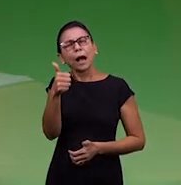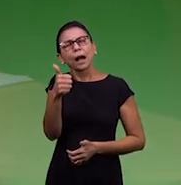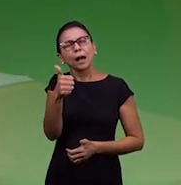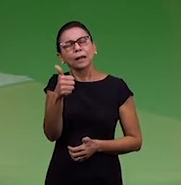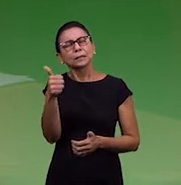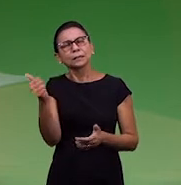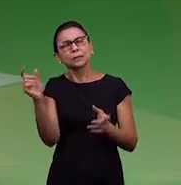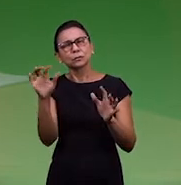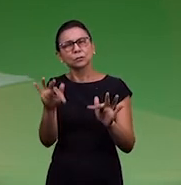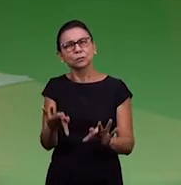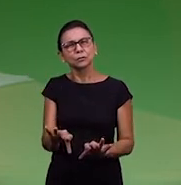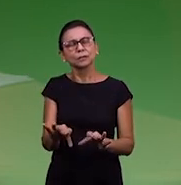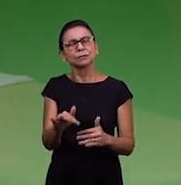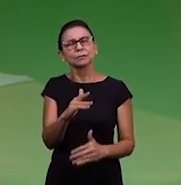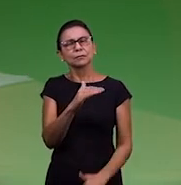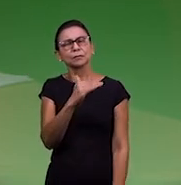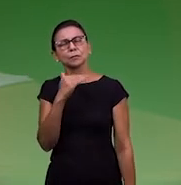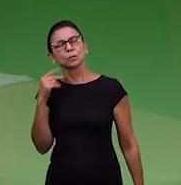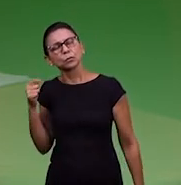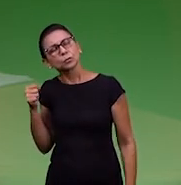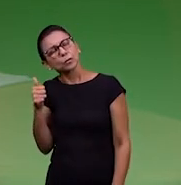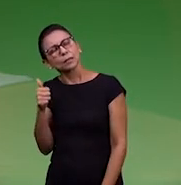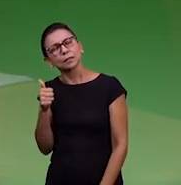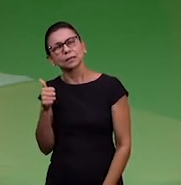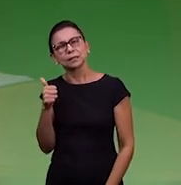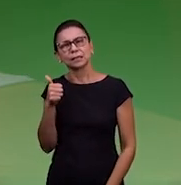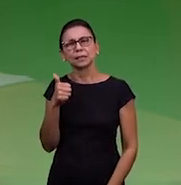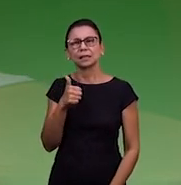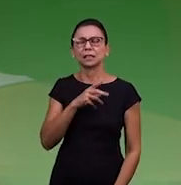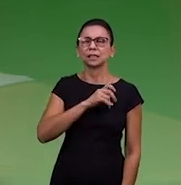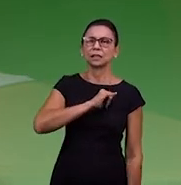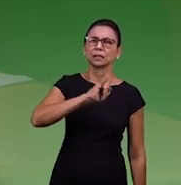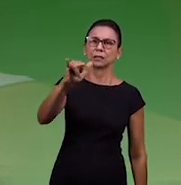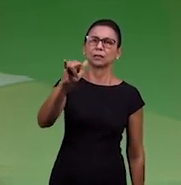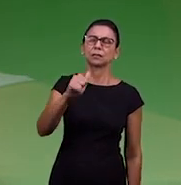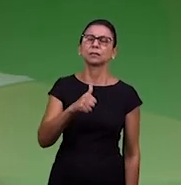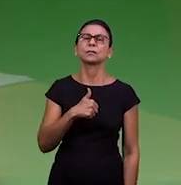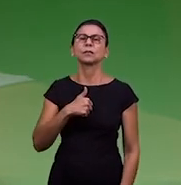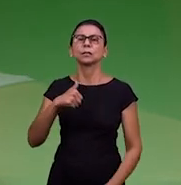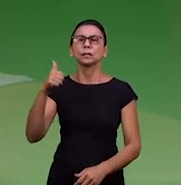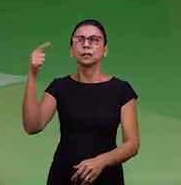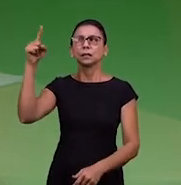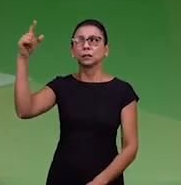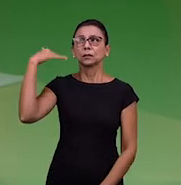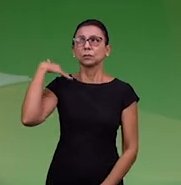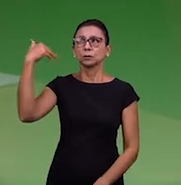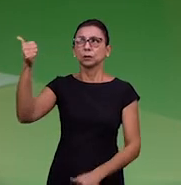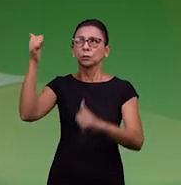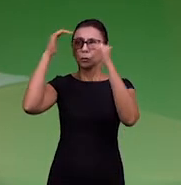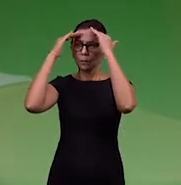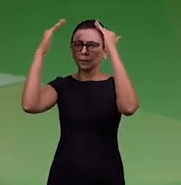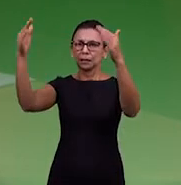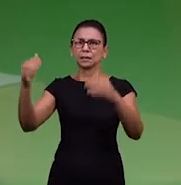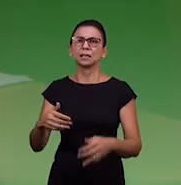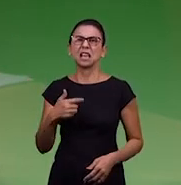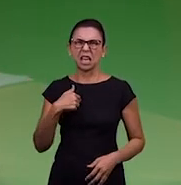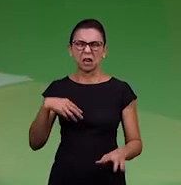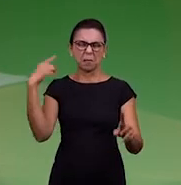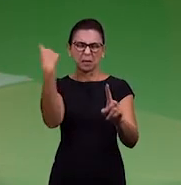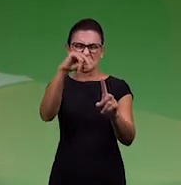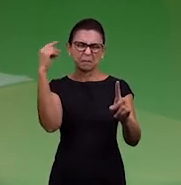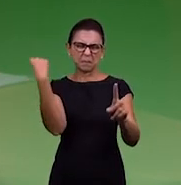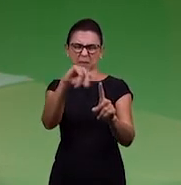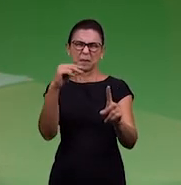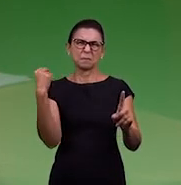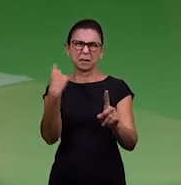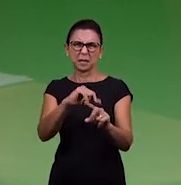combate. Fome, nudez, espada, naufrágio, prisões, açoite, tudo aquilo. Foi bom, Paulo? Foi bom. Você gostou? Não, não gostei